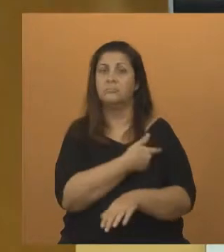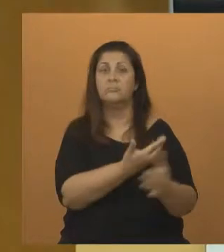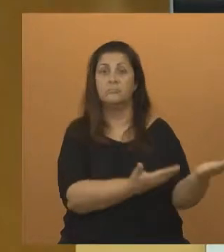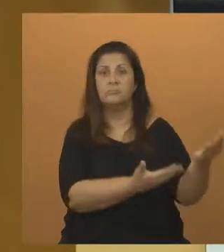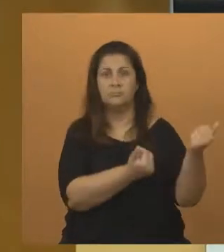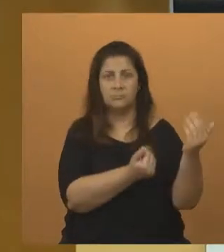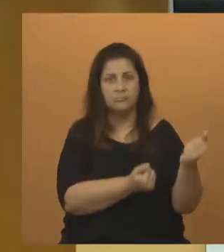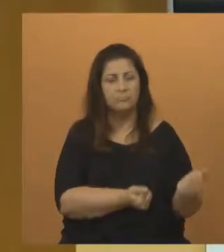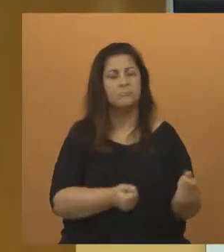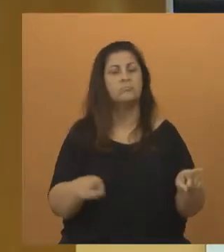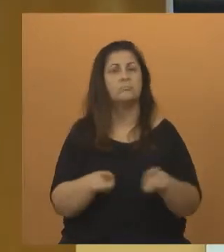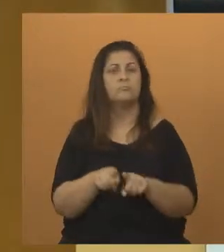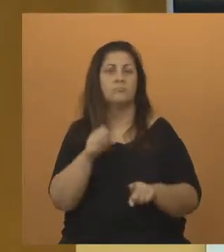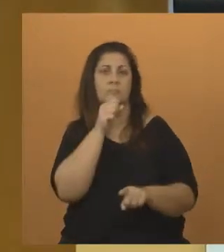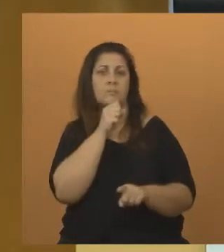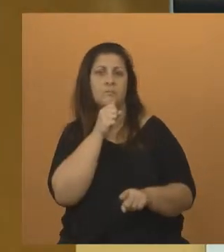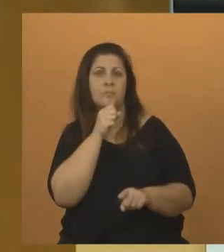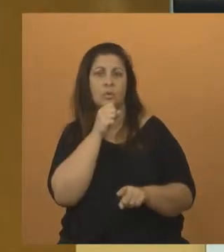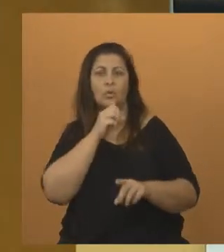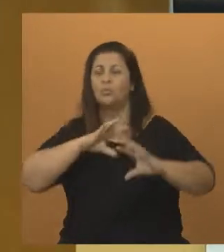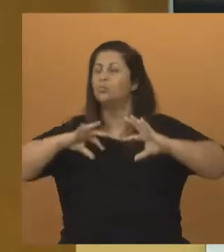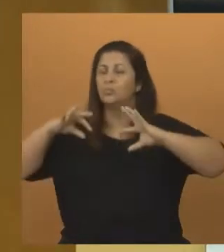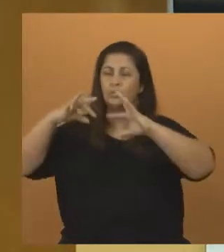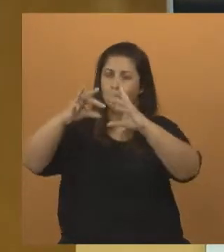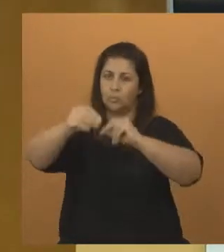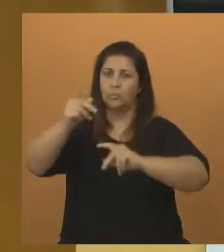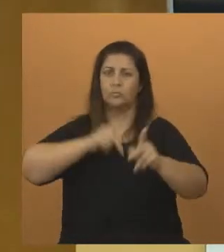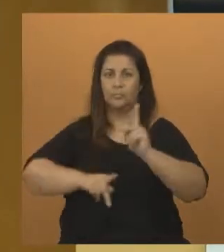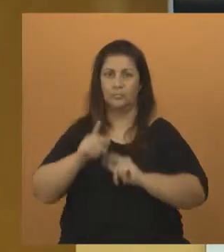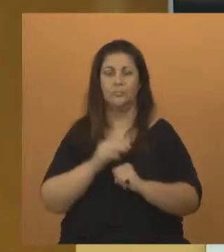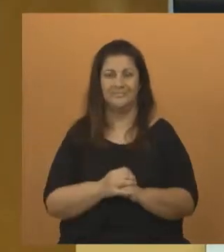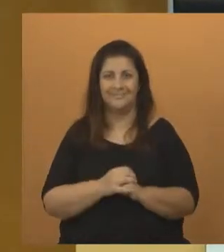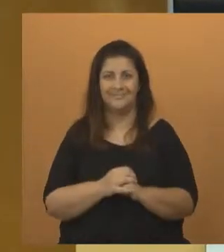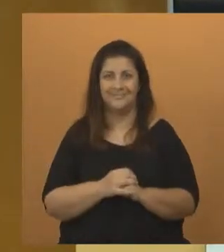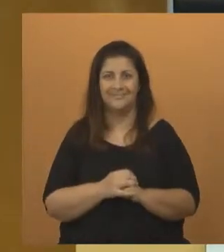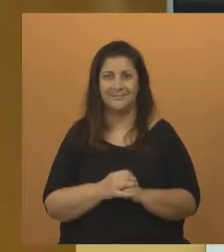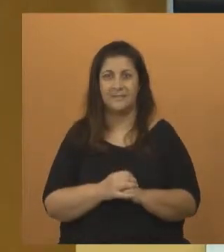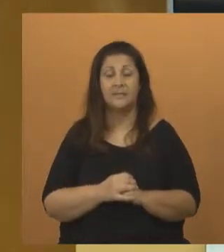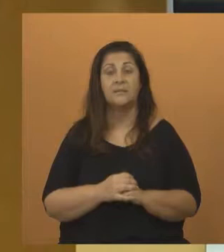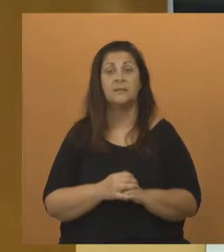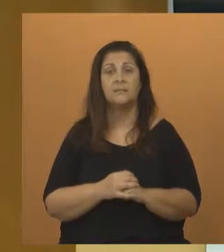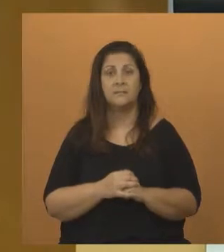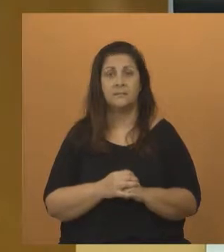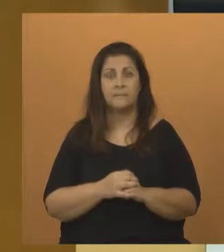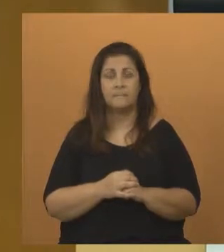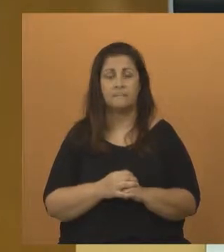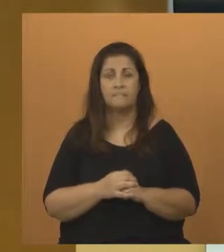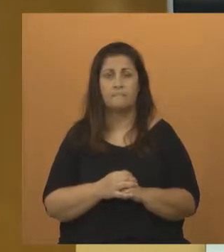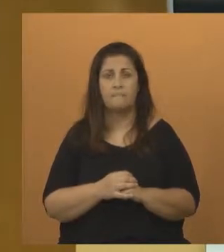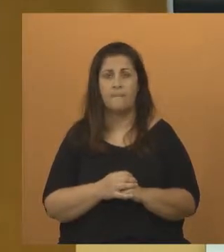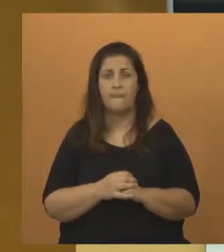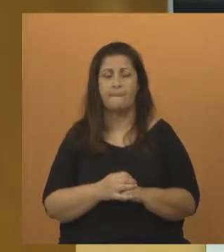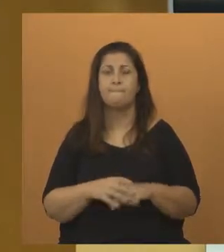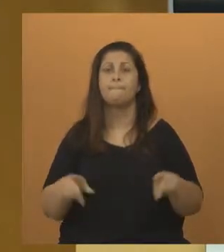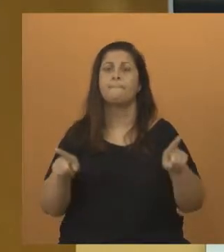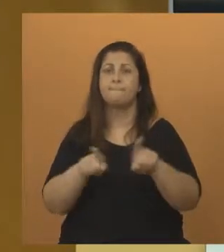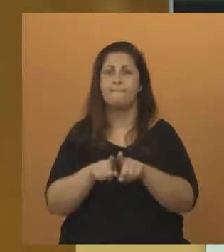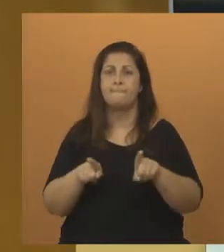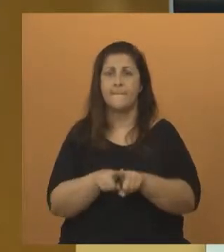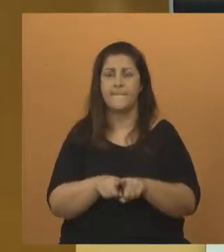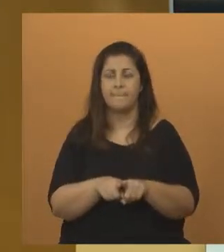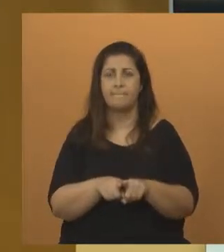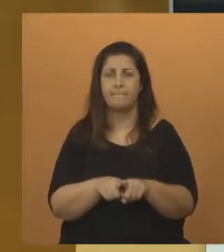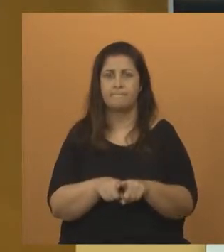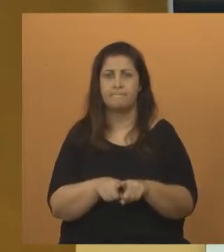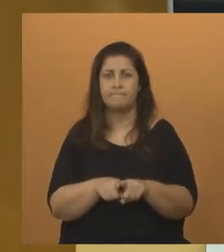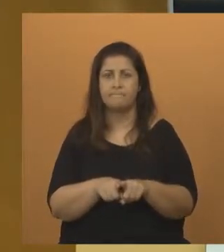juventude, do idoso, mas da sociedade como um todo. E que essas contrapartidas também